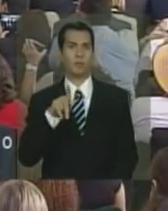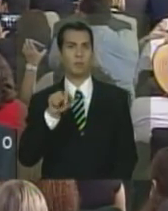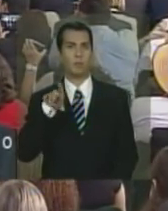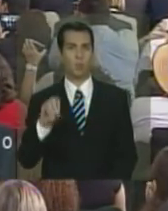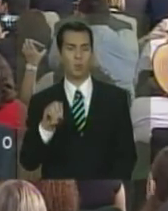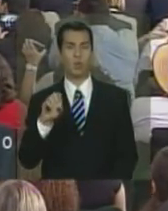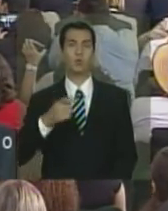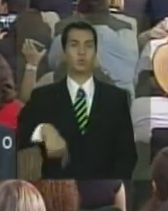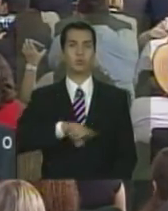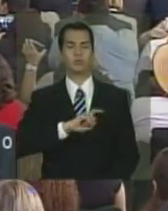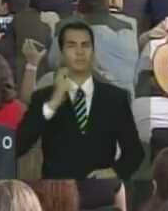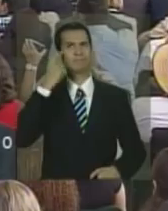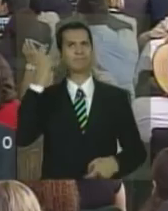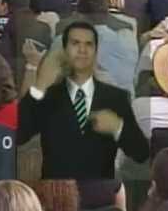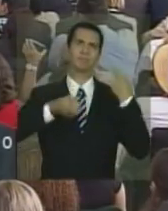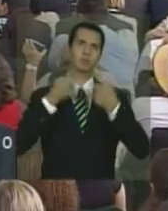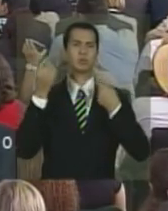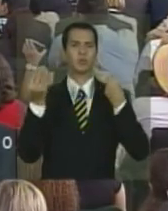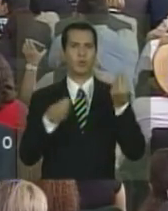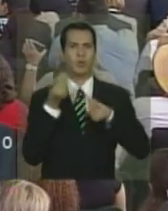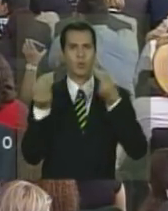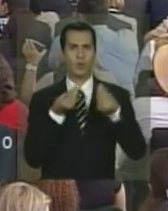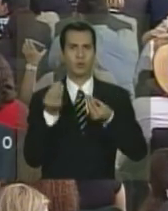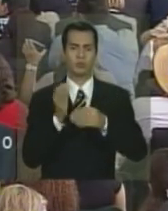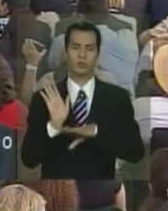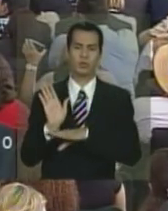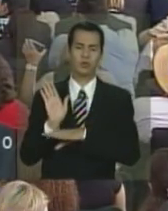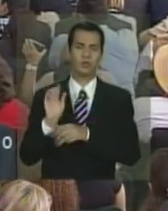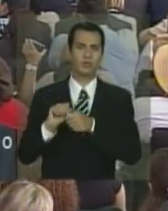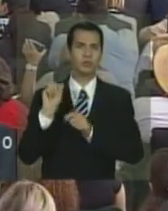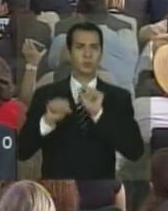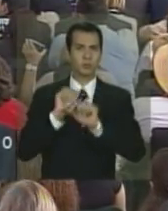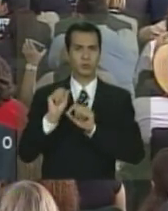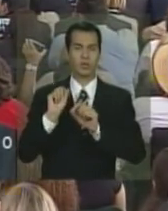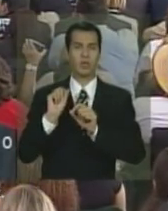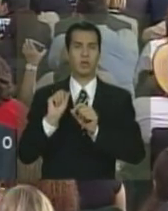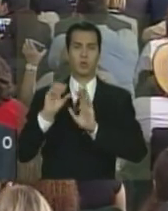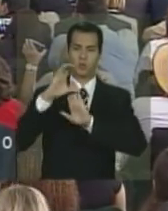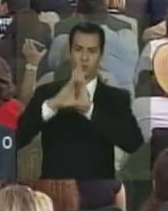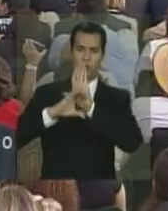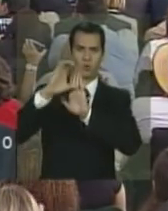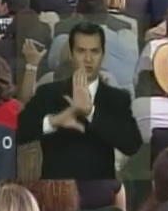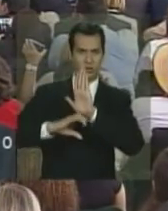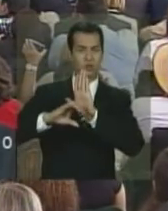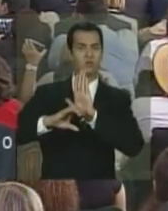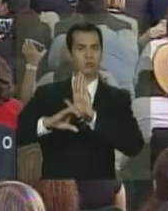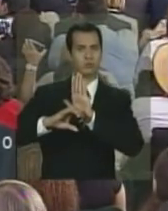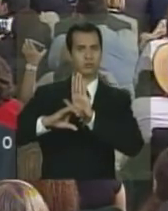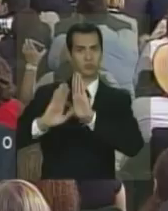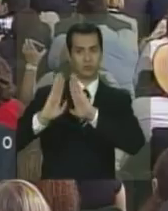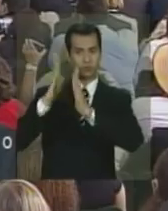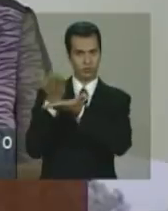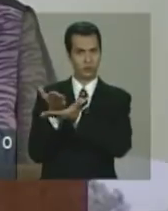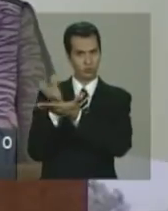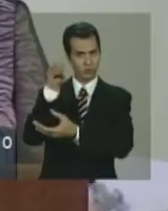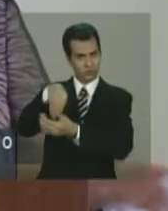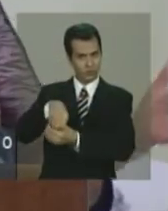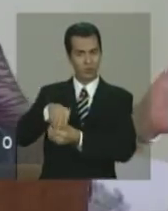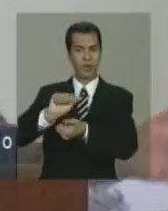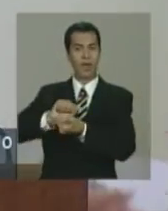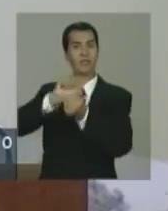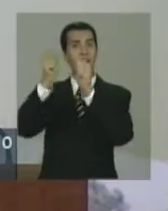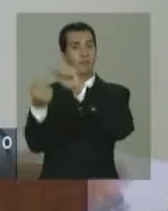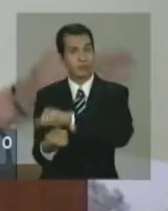preocupados, primeiro, na adaptação dos currículos pedagógicos a uma realidade que é diversa.